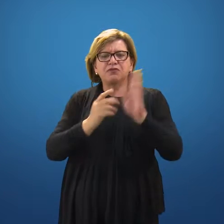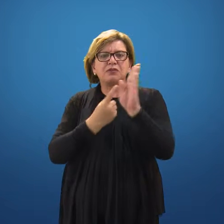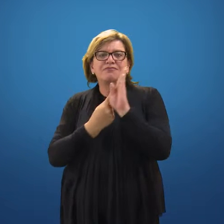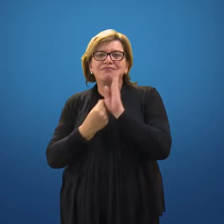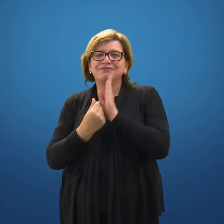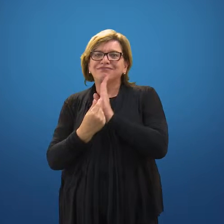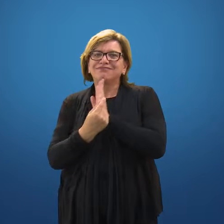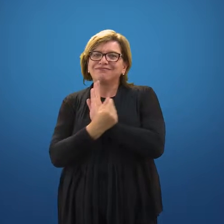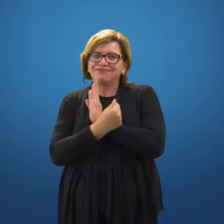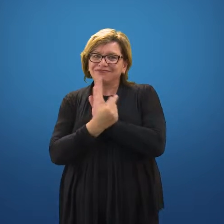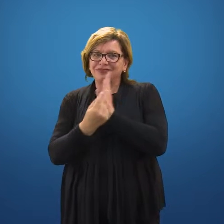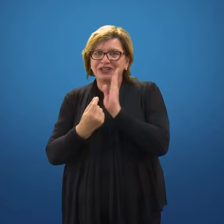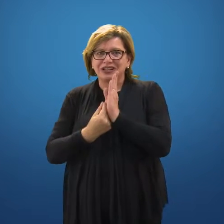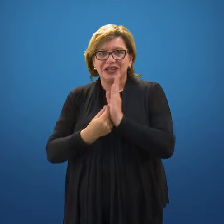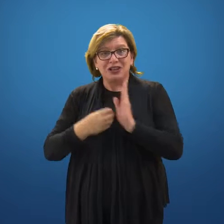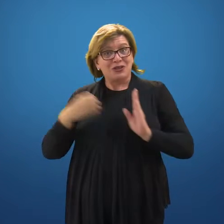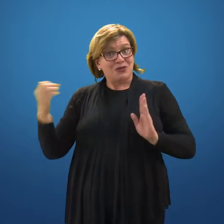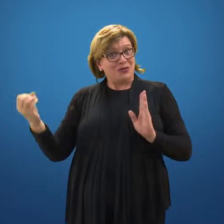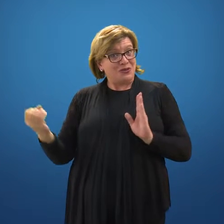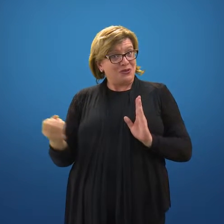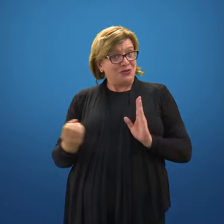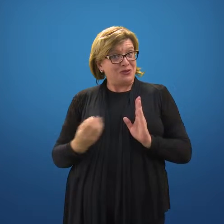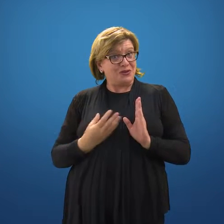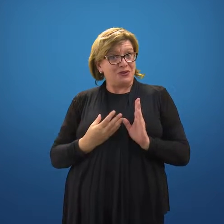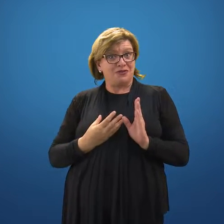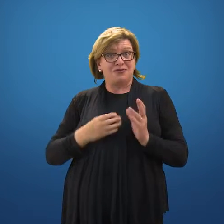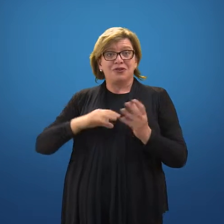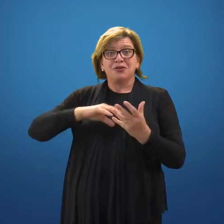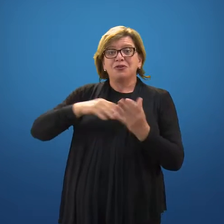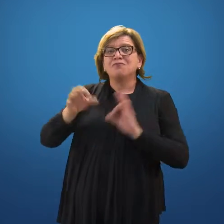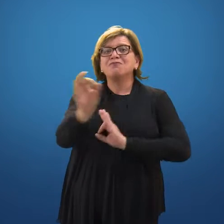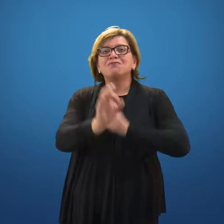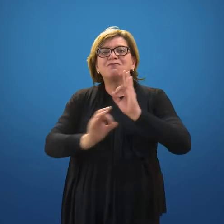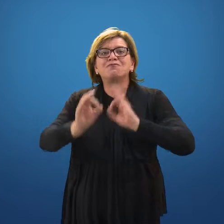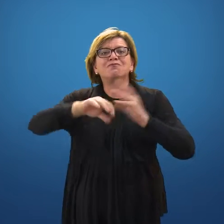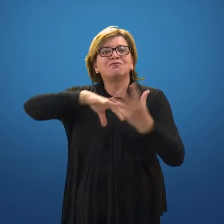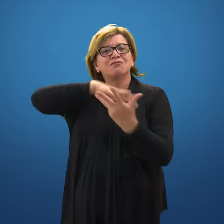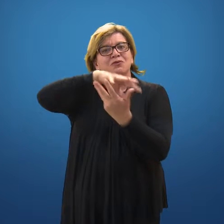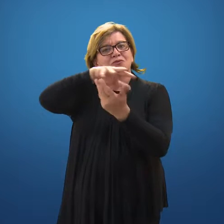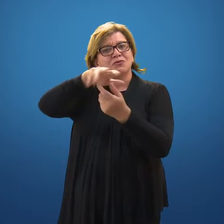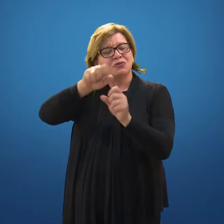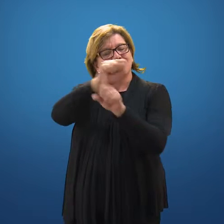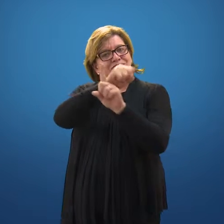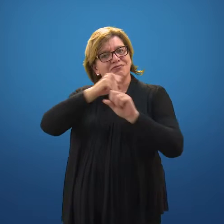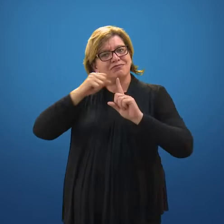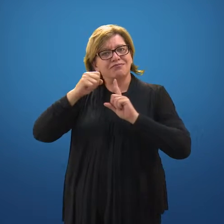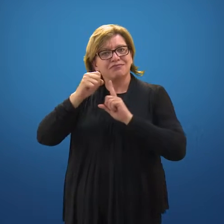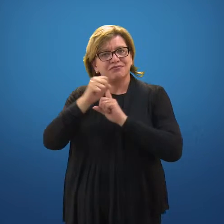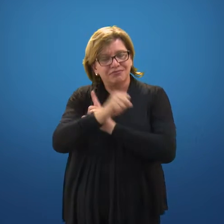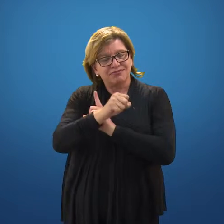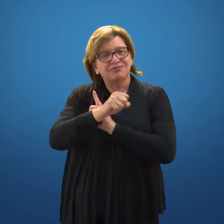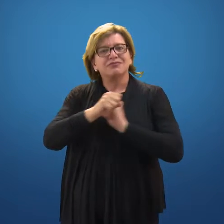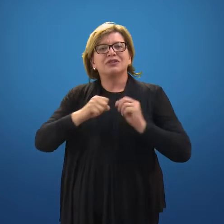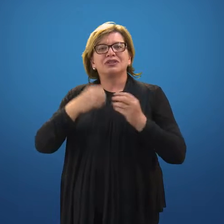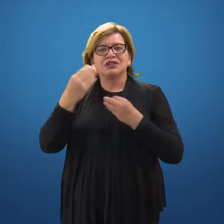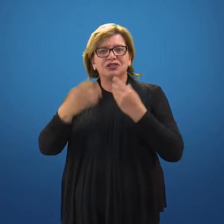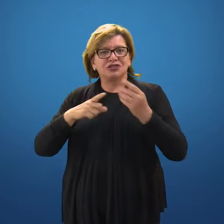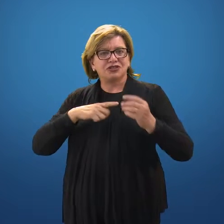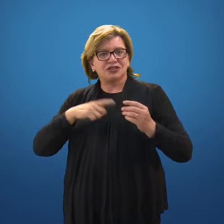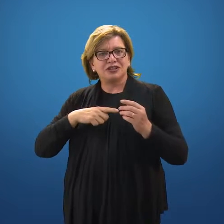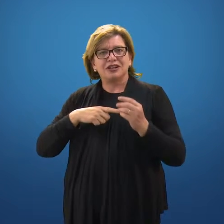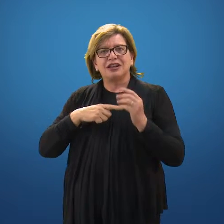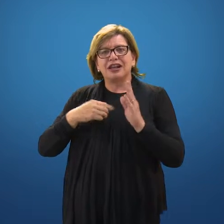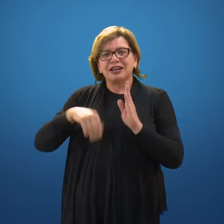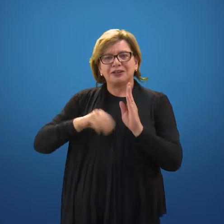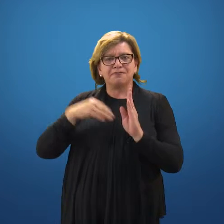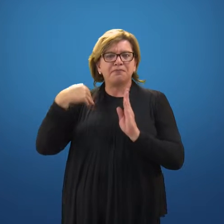burguesa, de uma nova ordem, uma nova organização social que tinha como classe